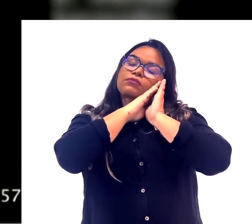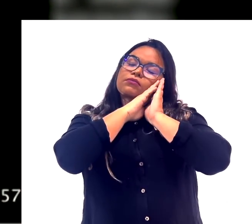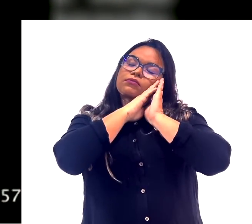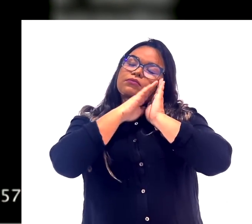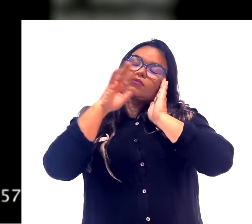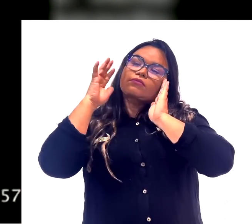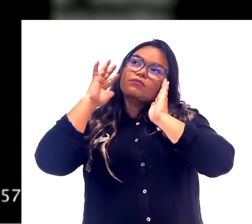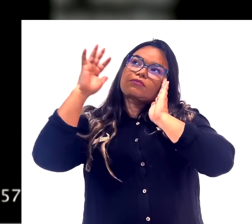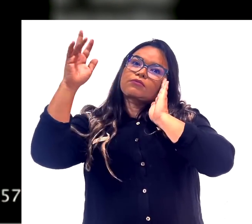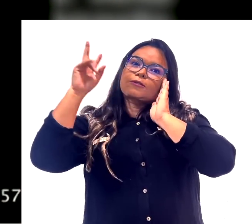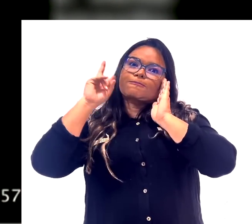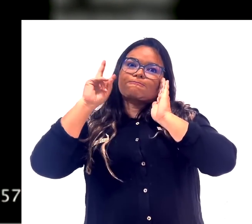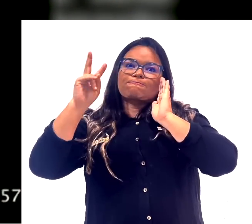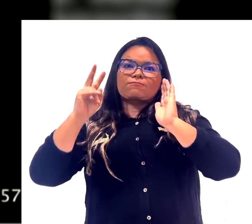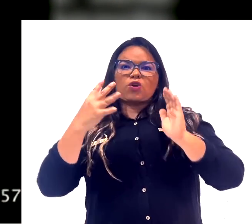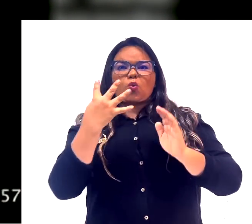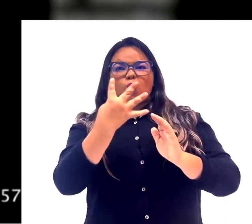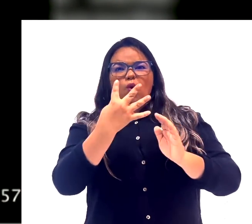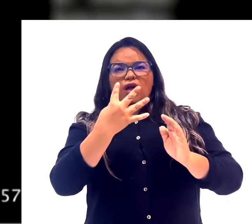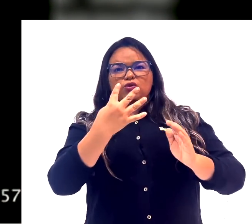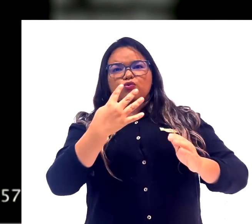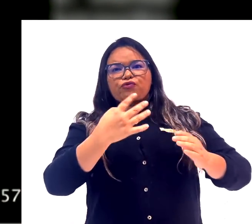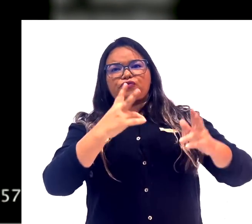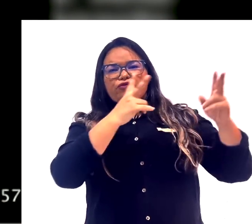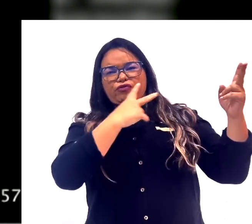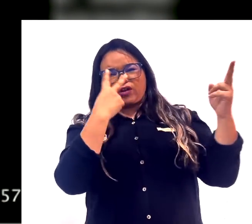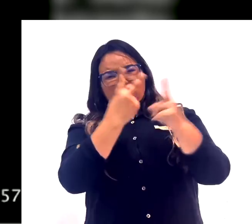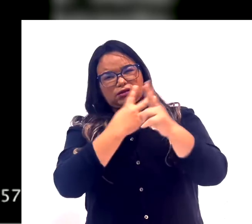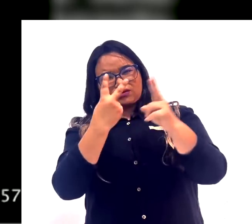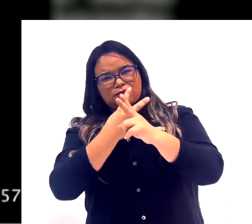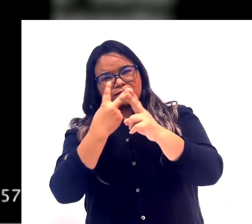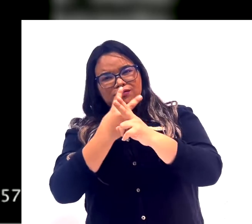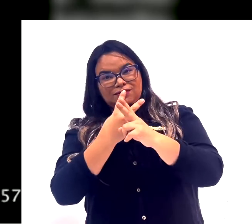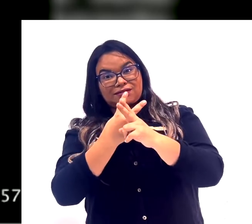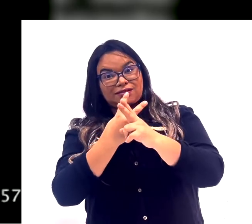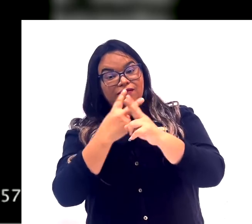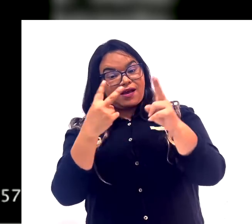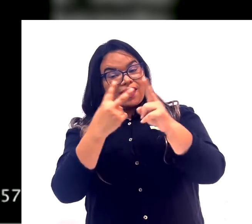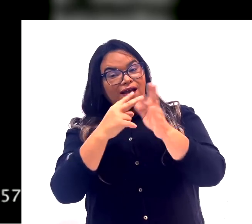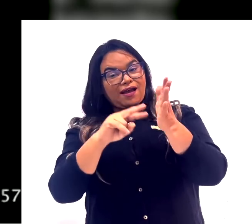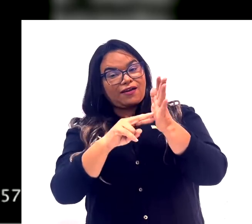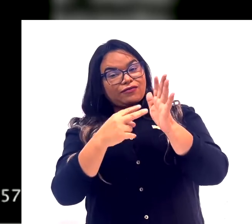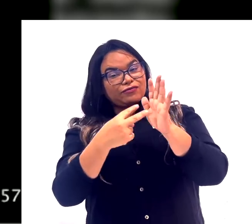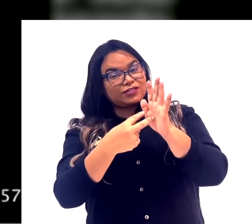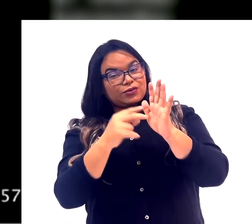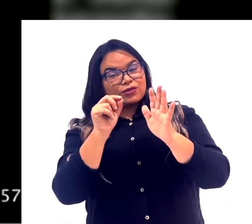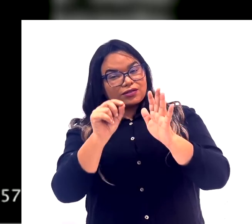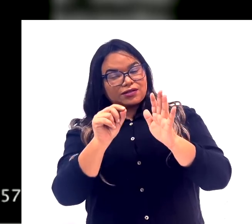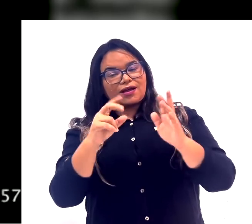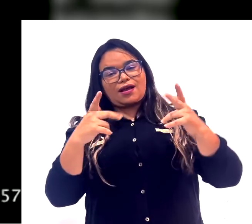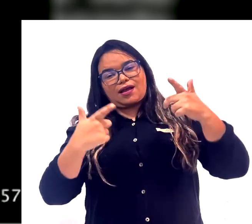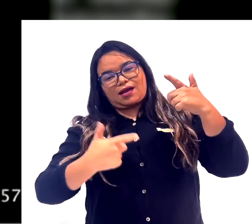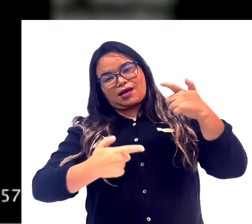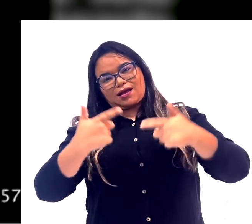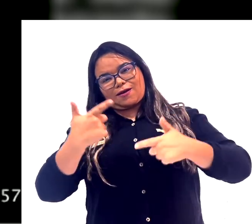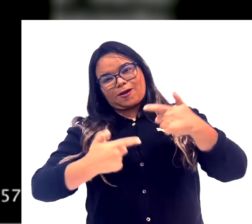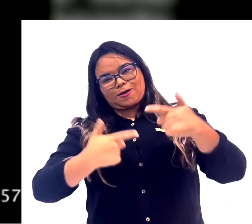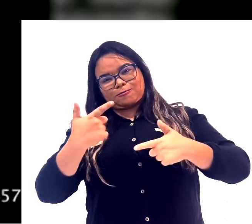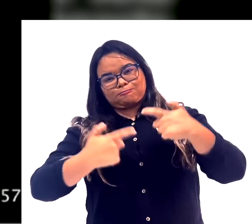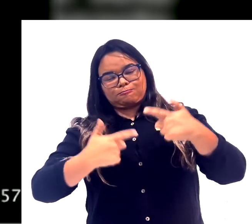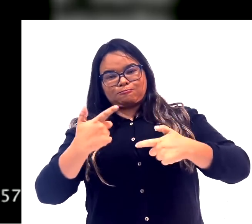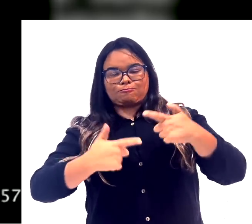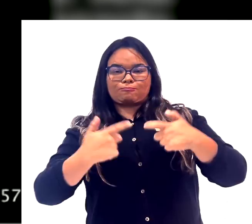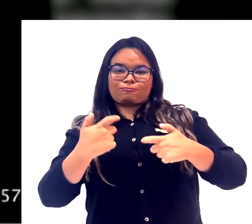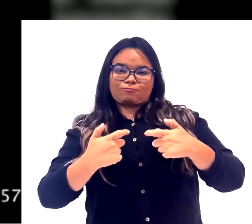e eis que os 4 ventos... O que era mesmo isso? Guerra, ventos do céu agitavam o